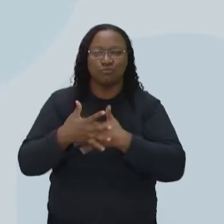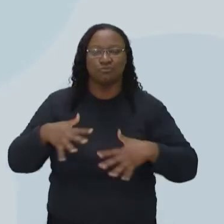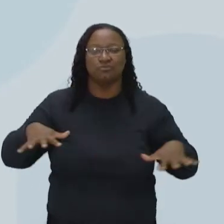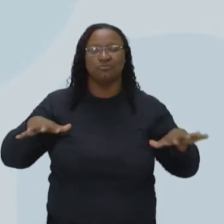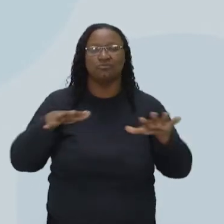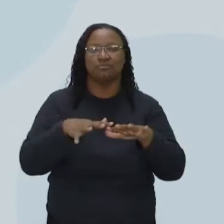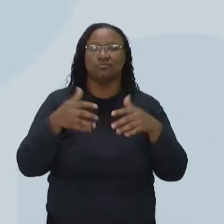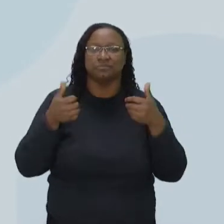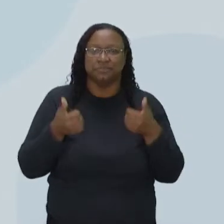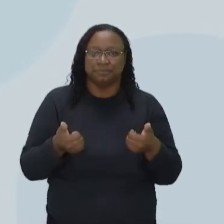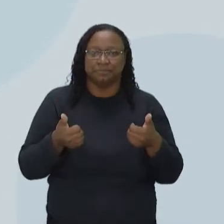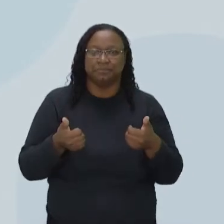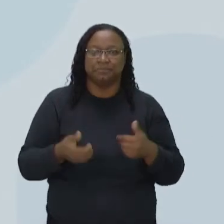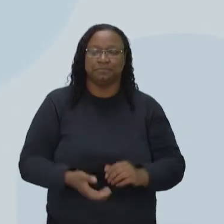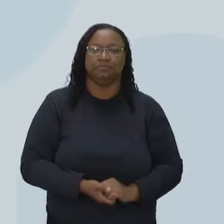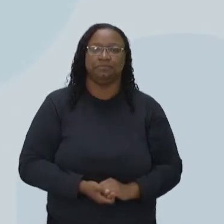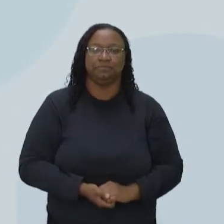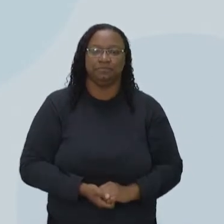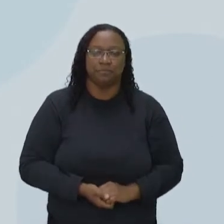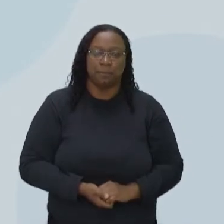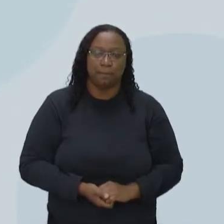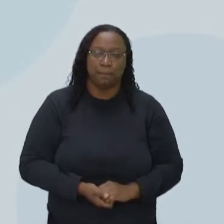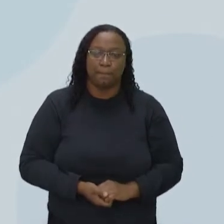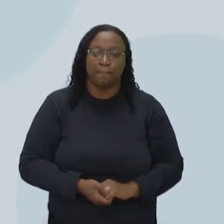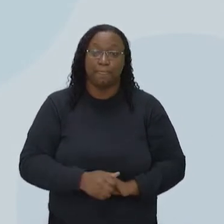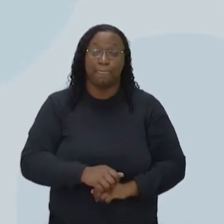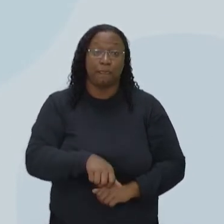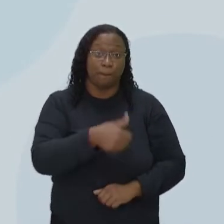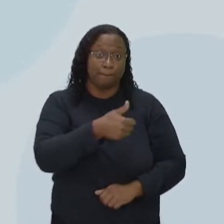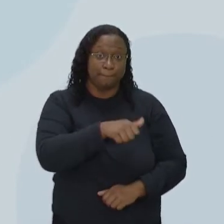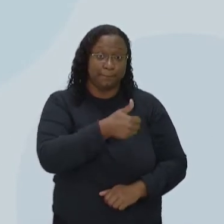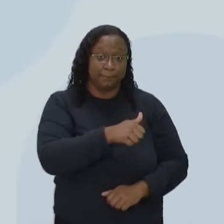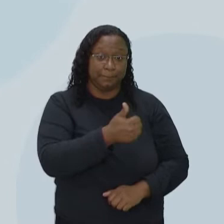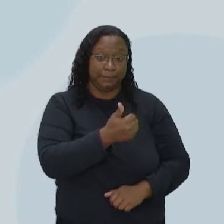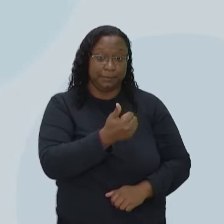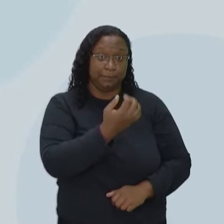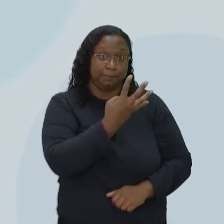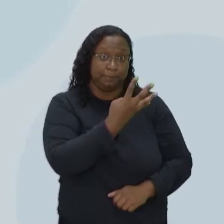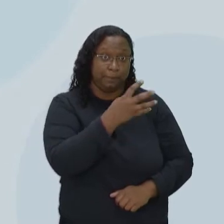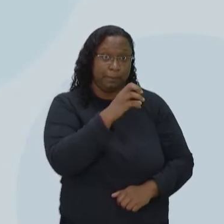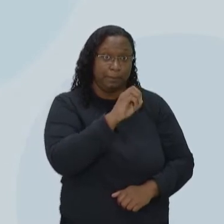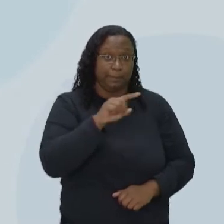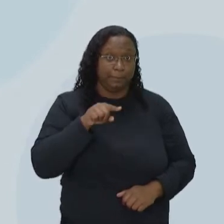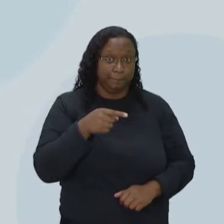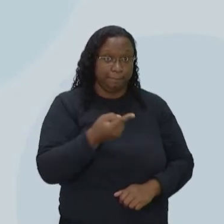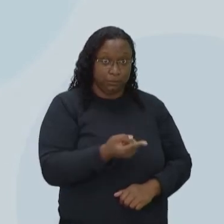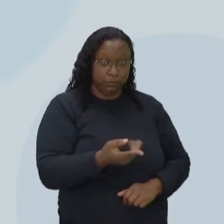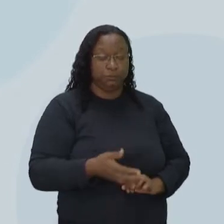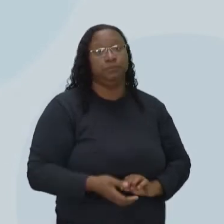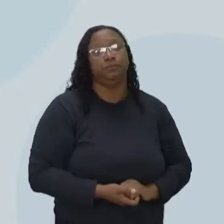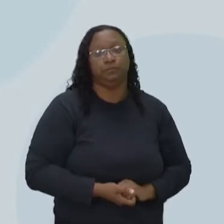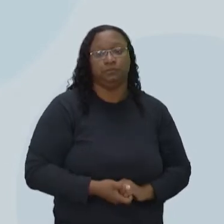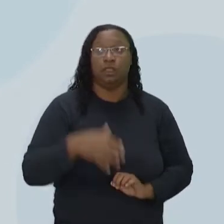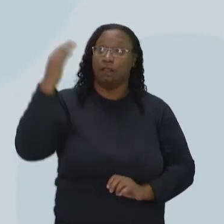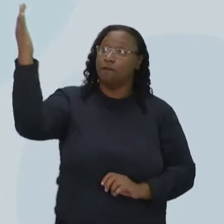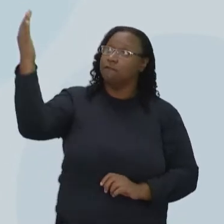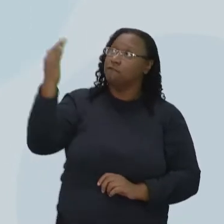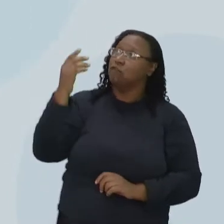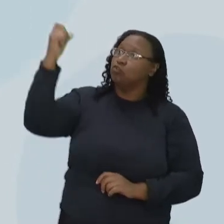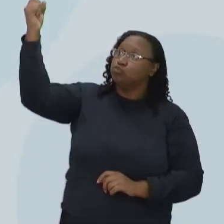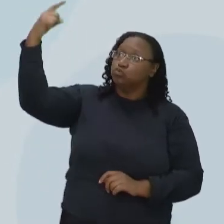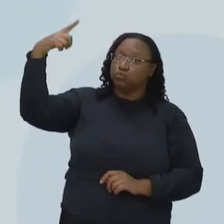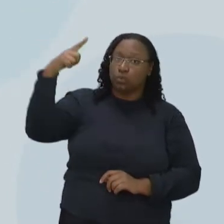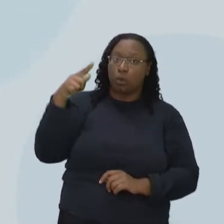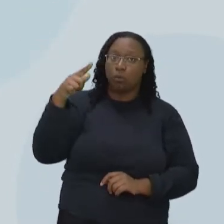para resolver essa parada aí. Eu tenho o primeiro que é de 40 mil, que é o que vem do Sol, 40 mil